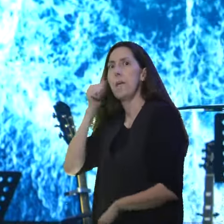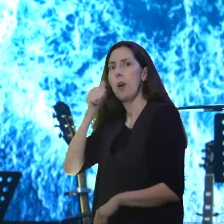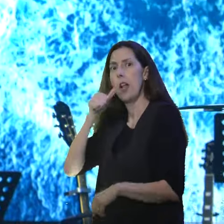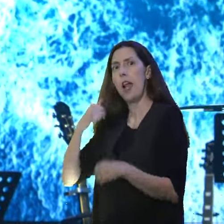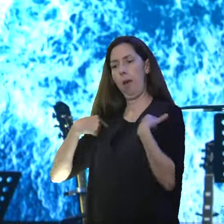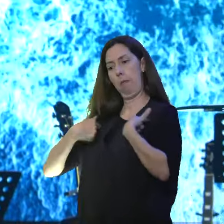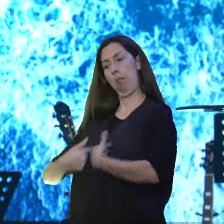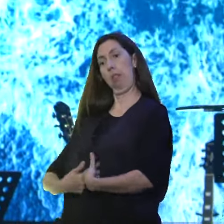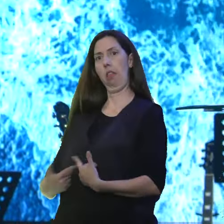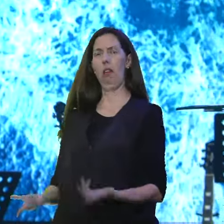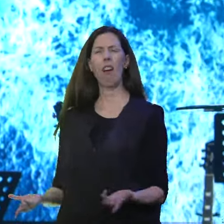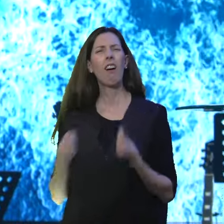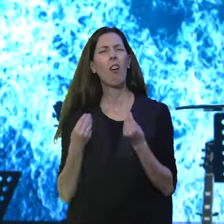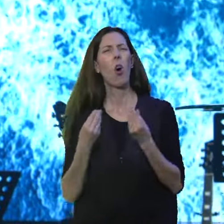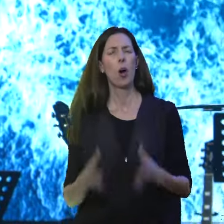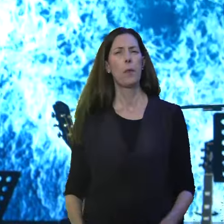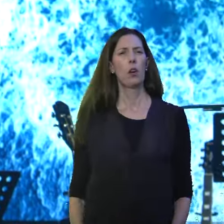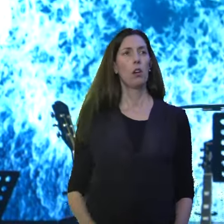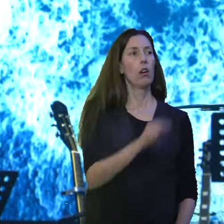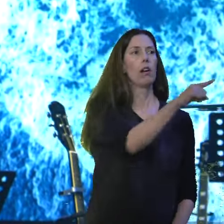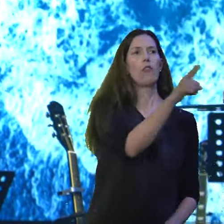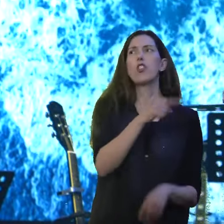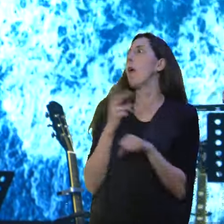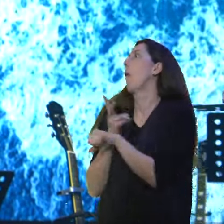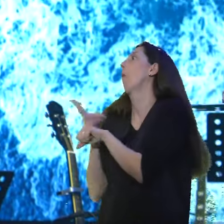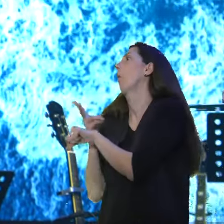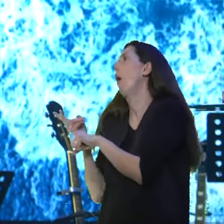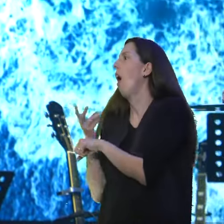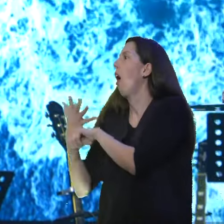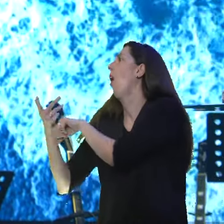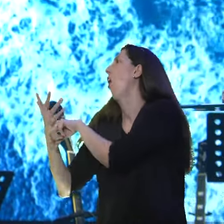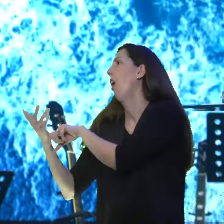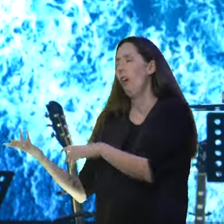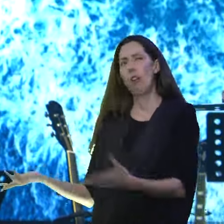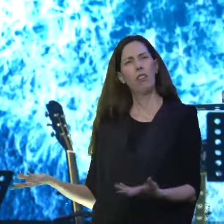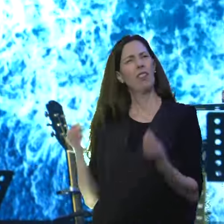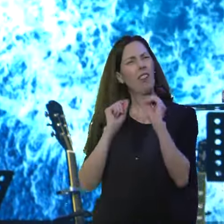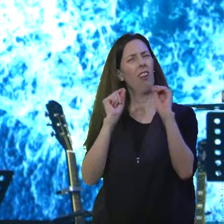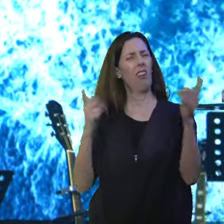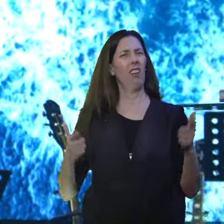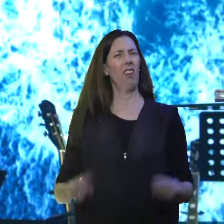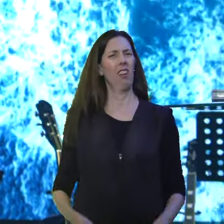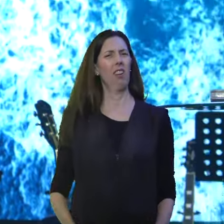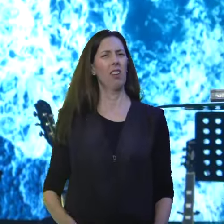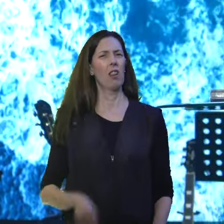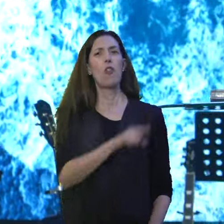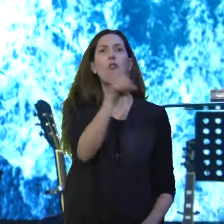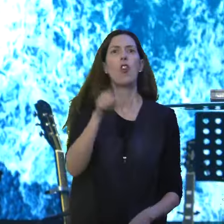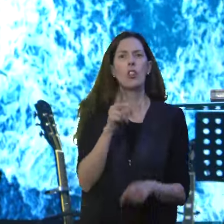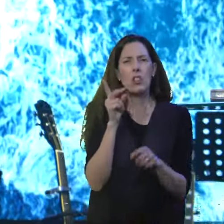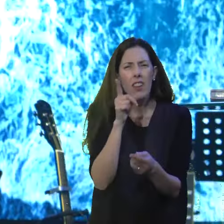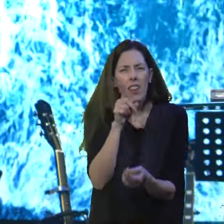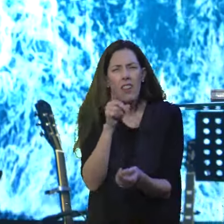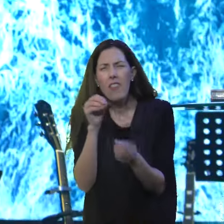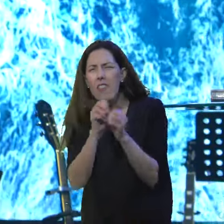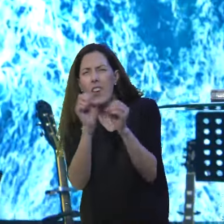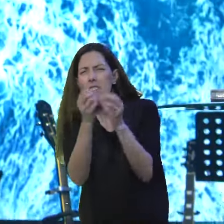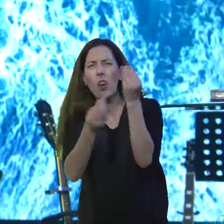Até quando você vai andar que nem um caça? Até você estar no fogo do inferno? Até sua família